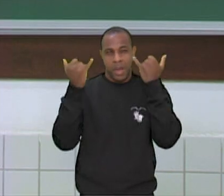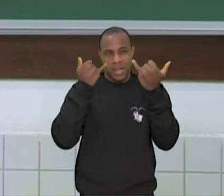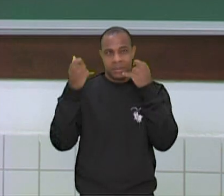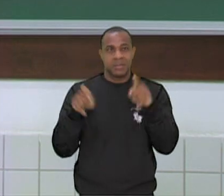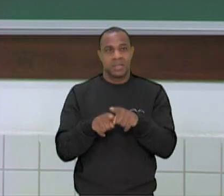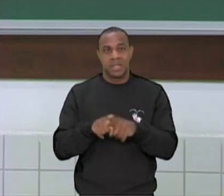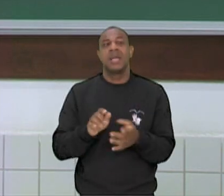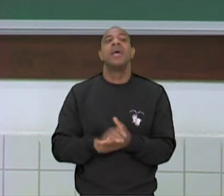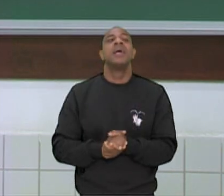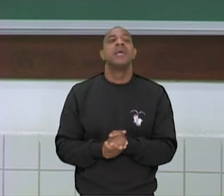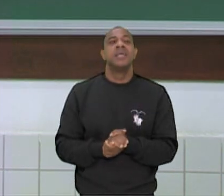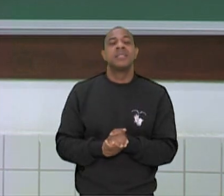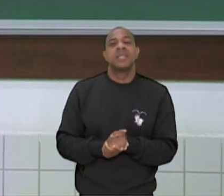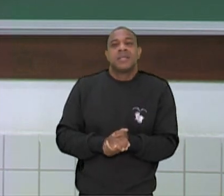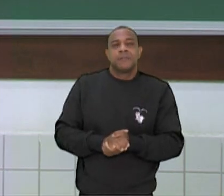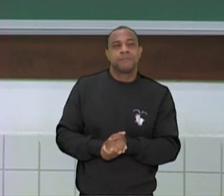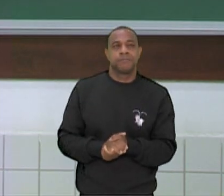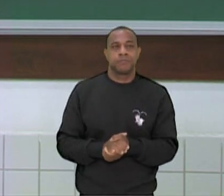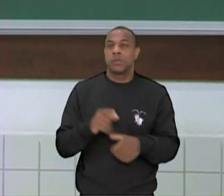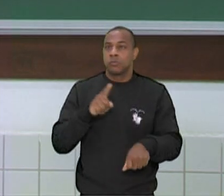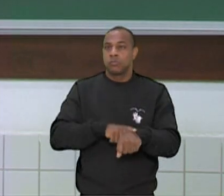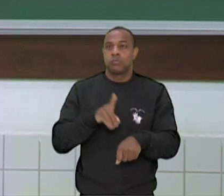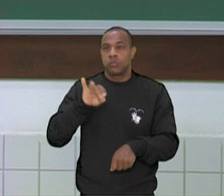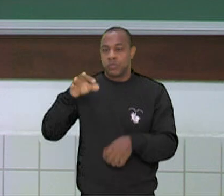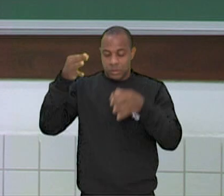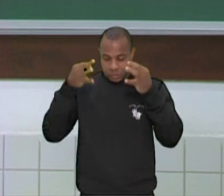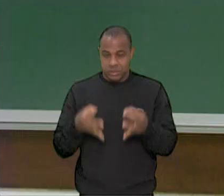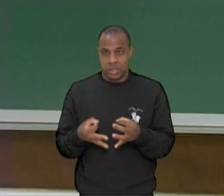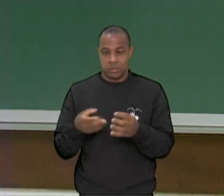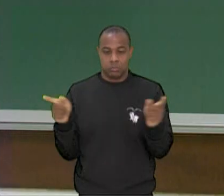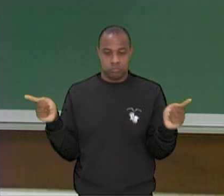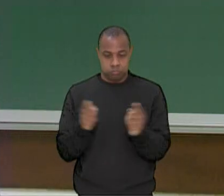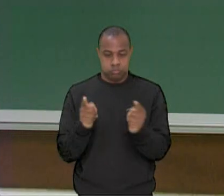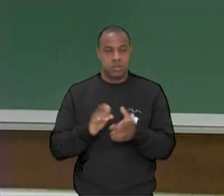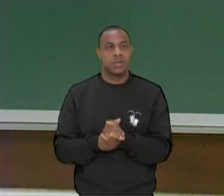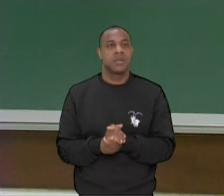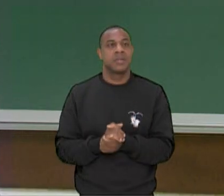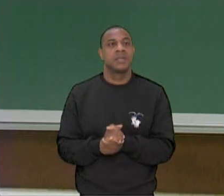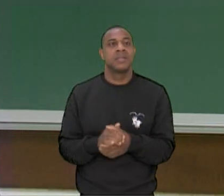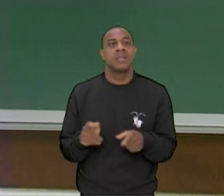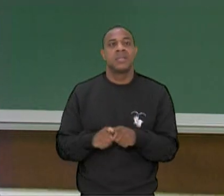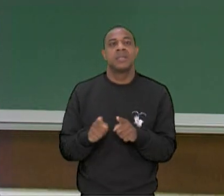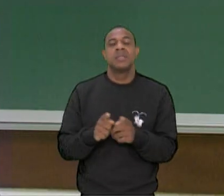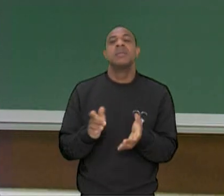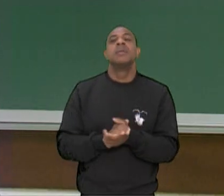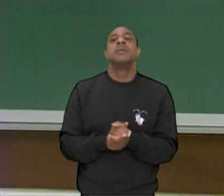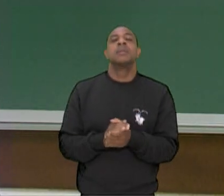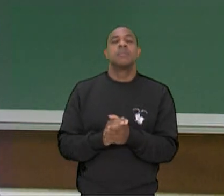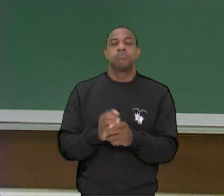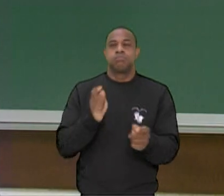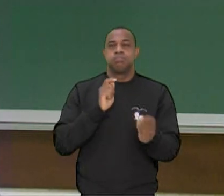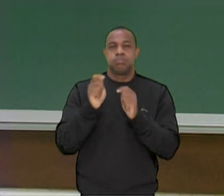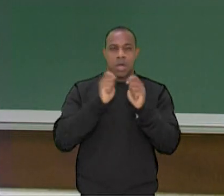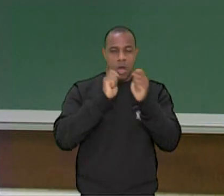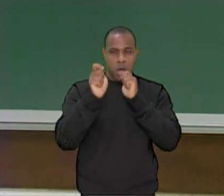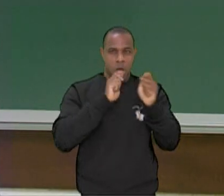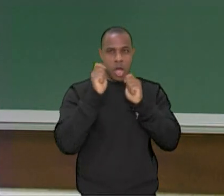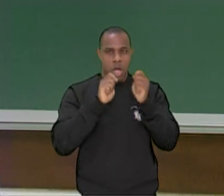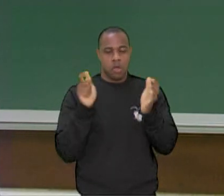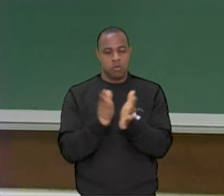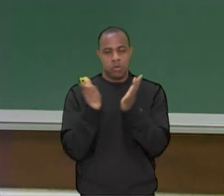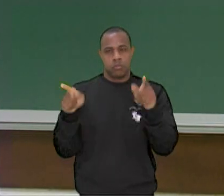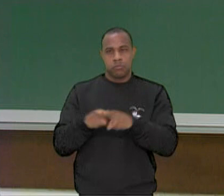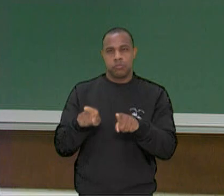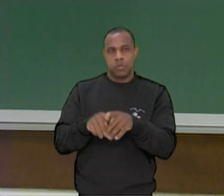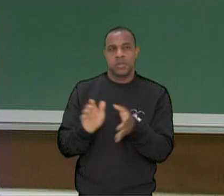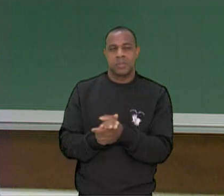de validade curto, vamos dizer assim, né? Se origina na notícia jornalística e reflete na